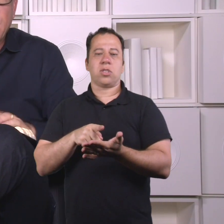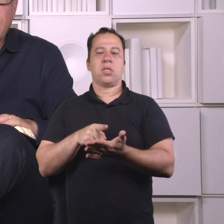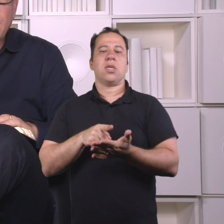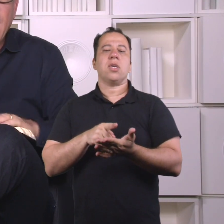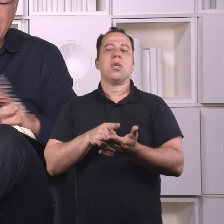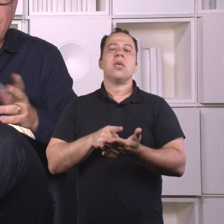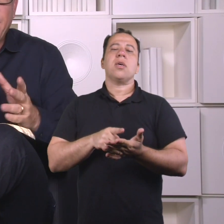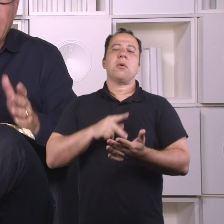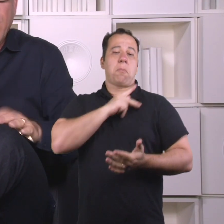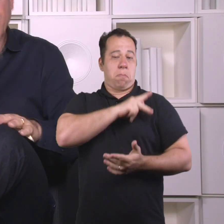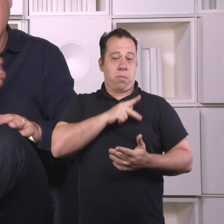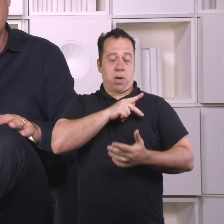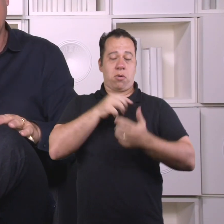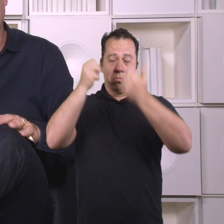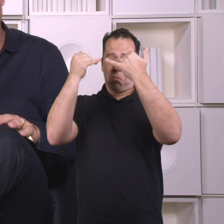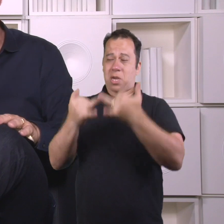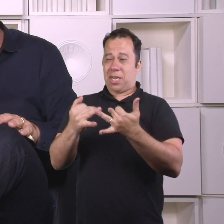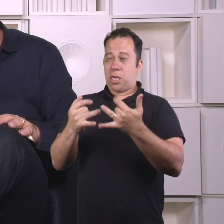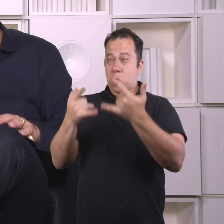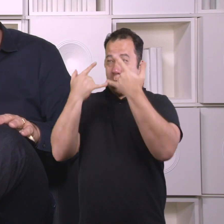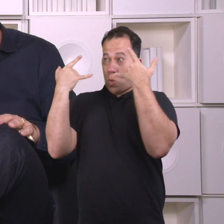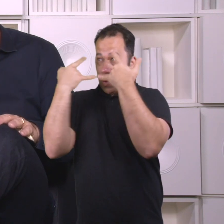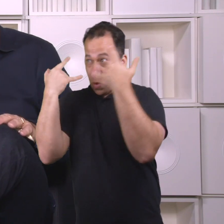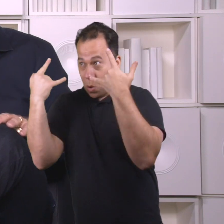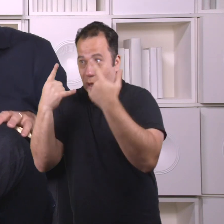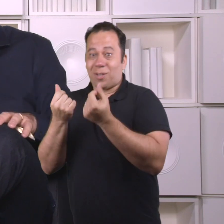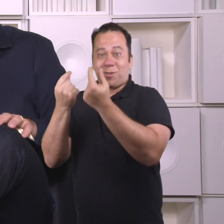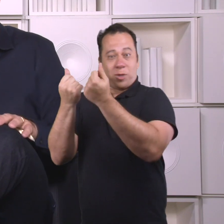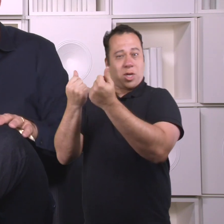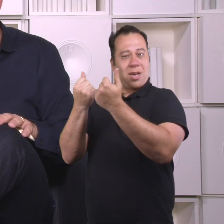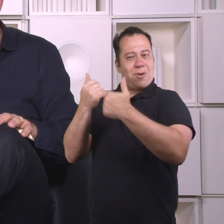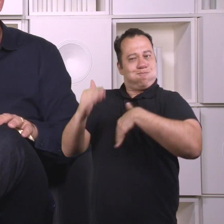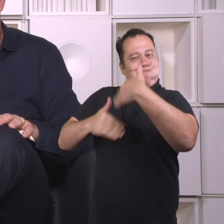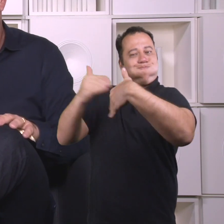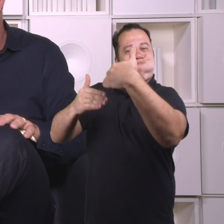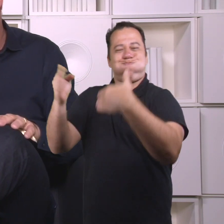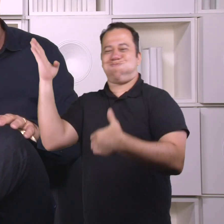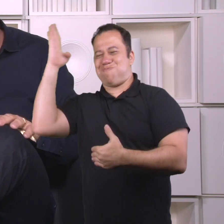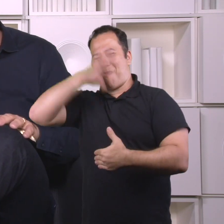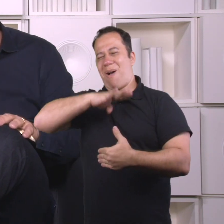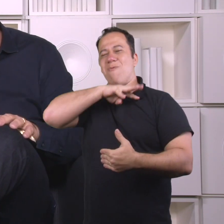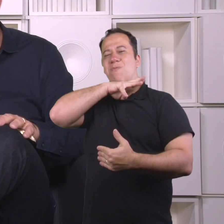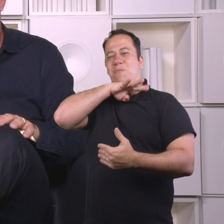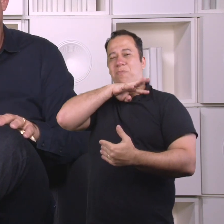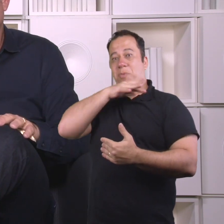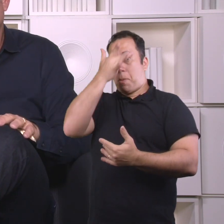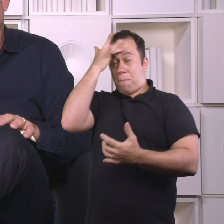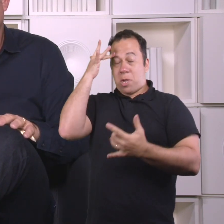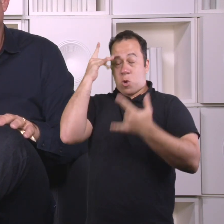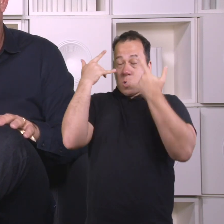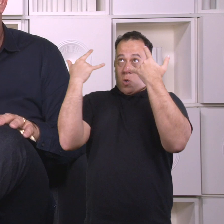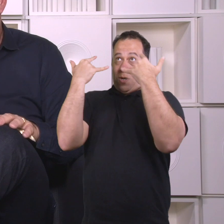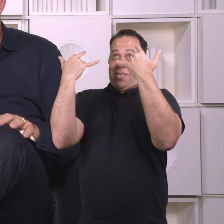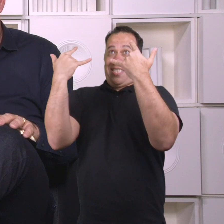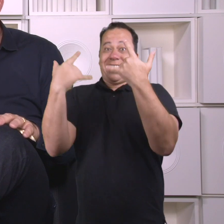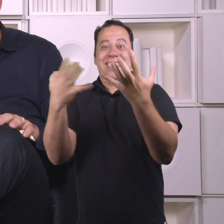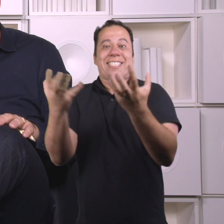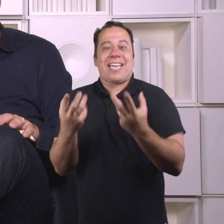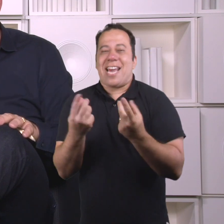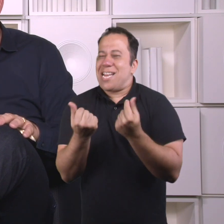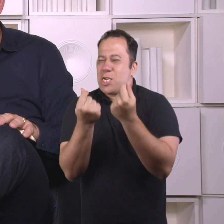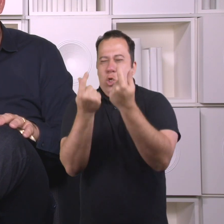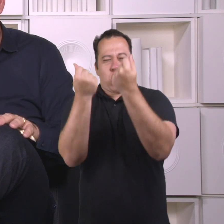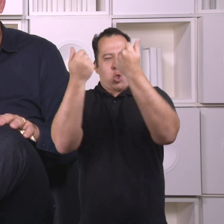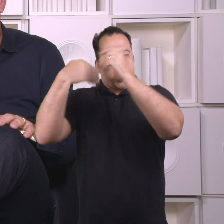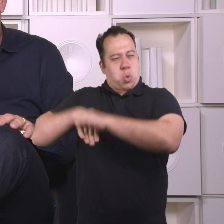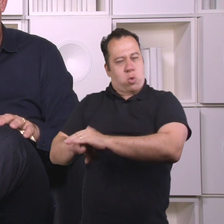6, versículo 10, ele fala: o amor ao dinheiro é raiz de todos os males. As pessoas que querem ficar ricas, as pessoas que são